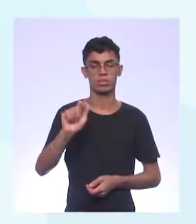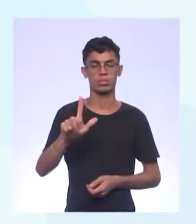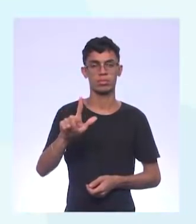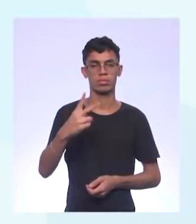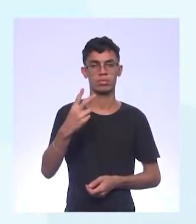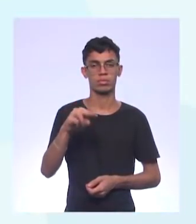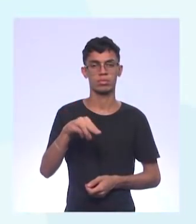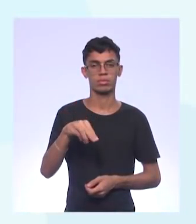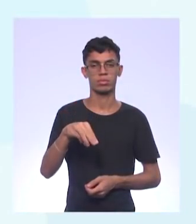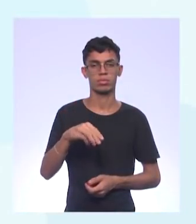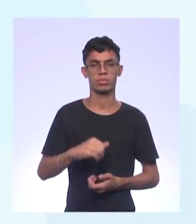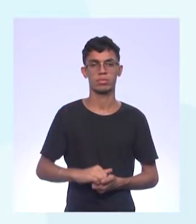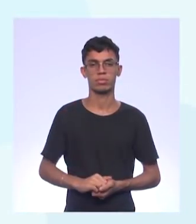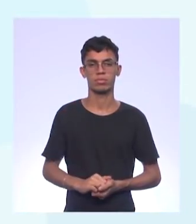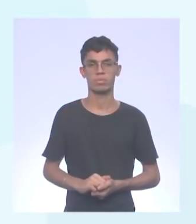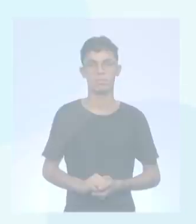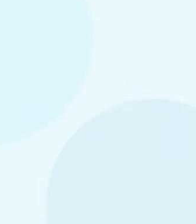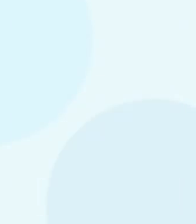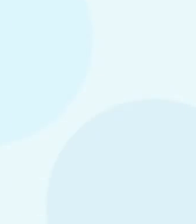minutos